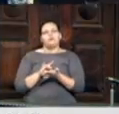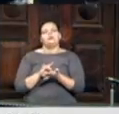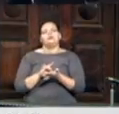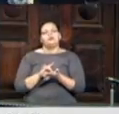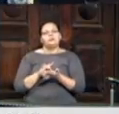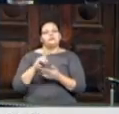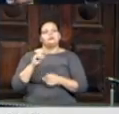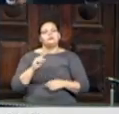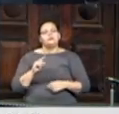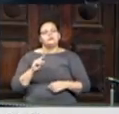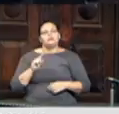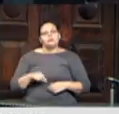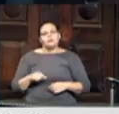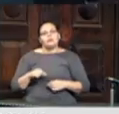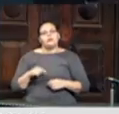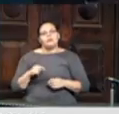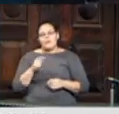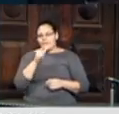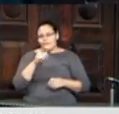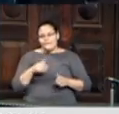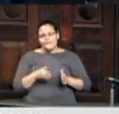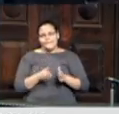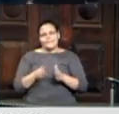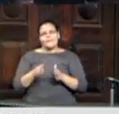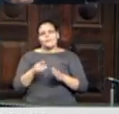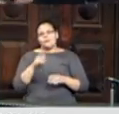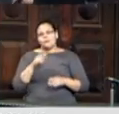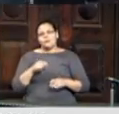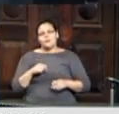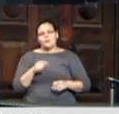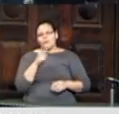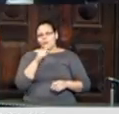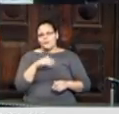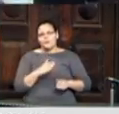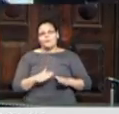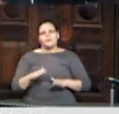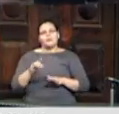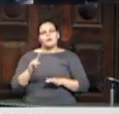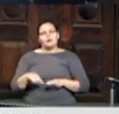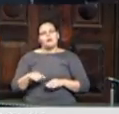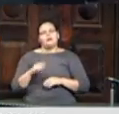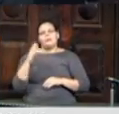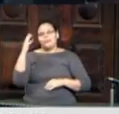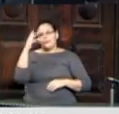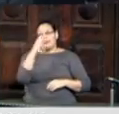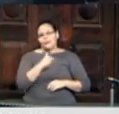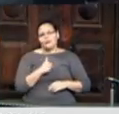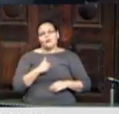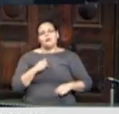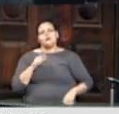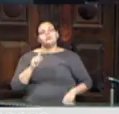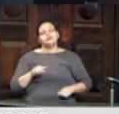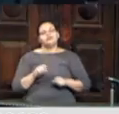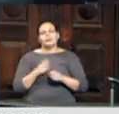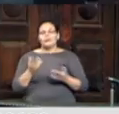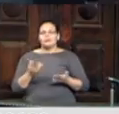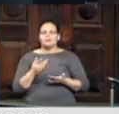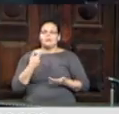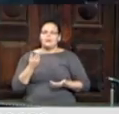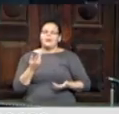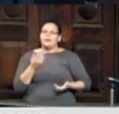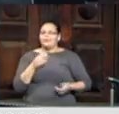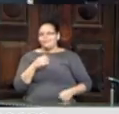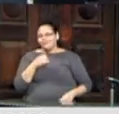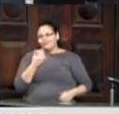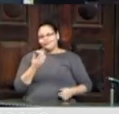sempre habitaram nas margens da mágica, bela e infelizmente tão destruída, o que é